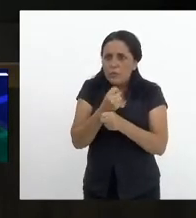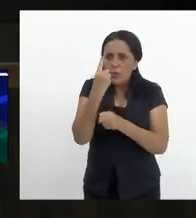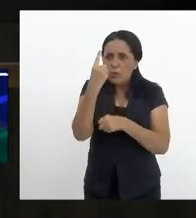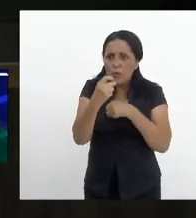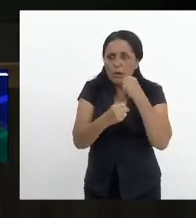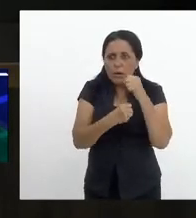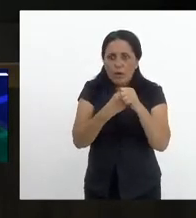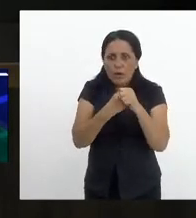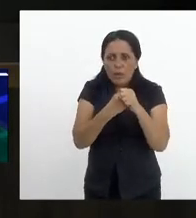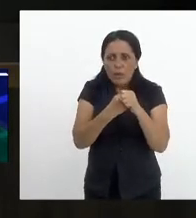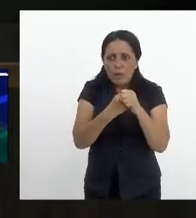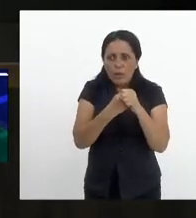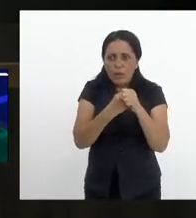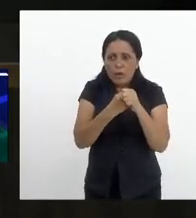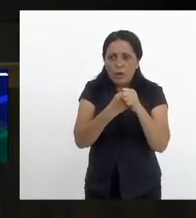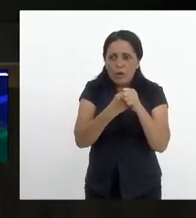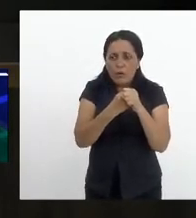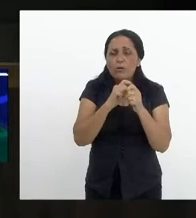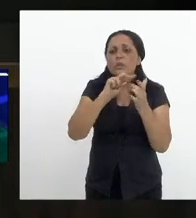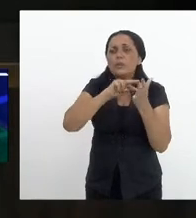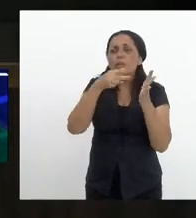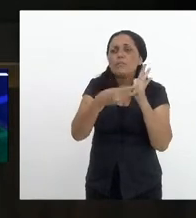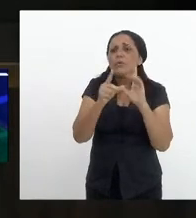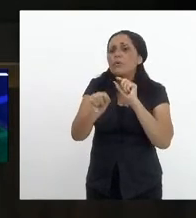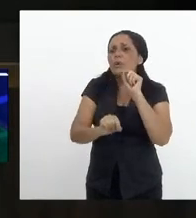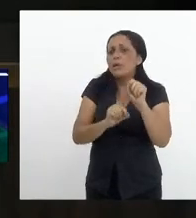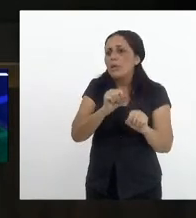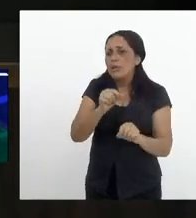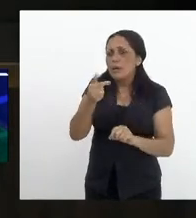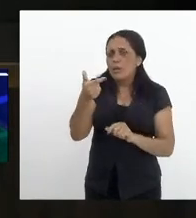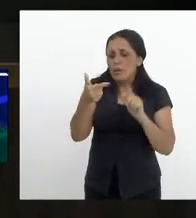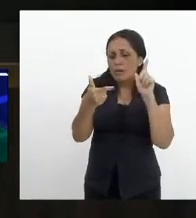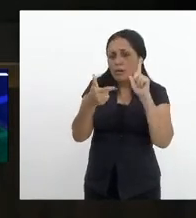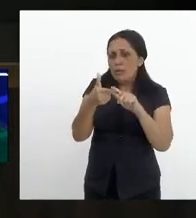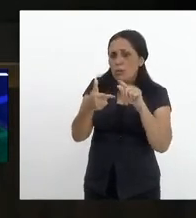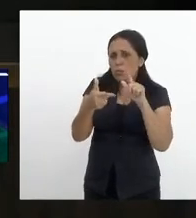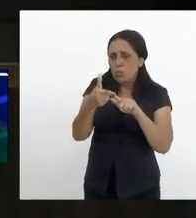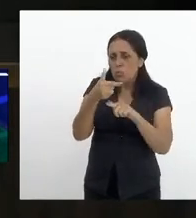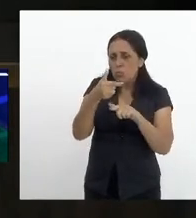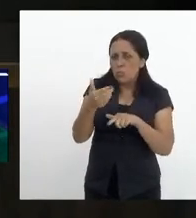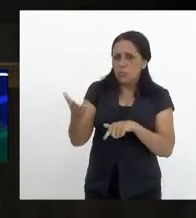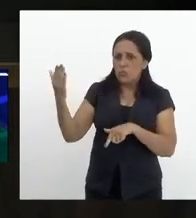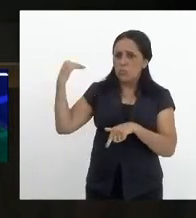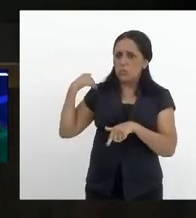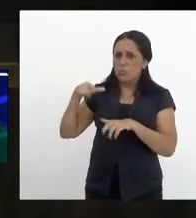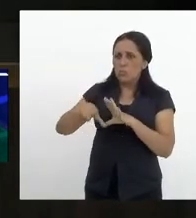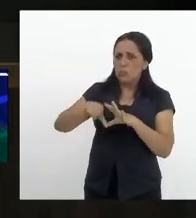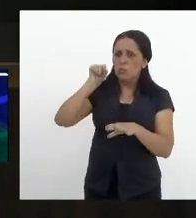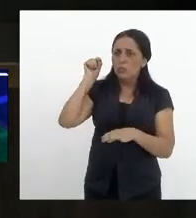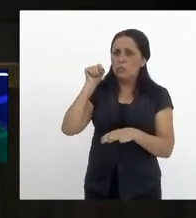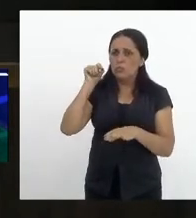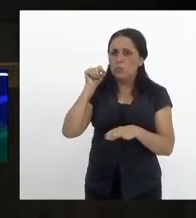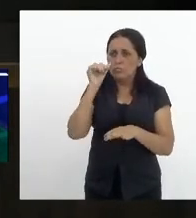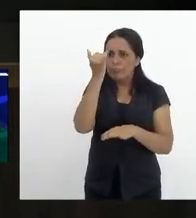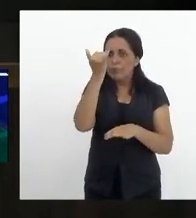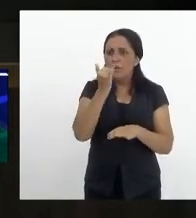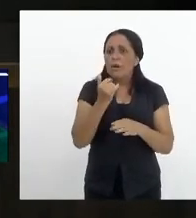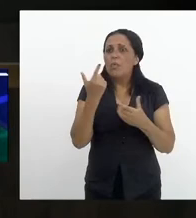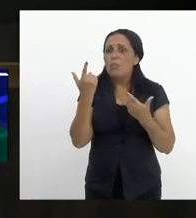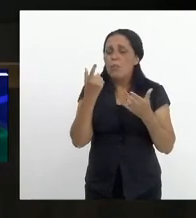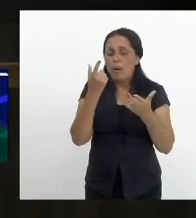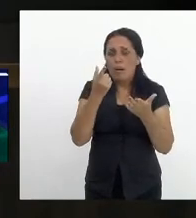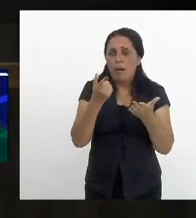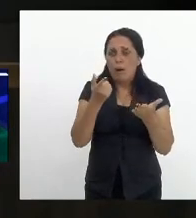depois. Porque aí significa o seguinte, o sujeito que ficou em segundo no pregão eletrônico faz, por hipótese, uma